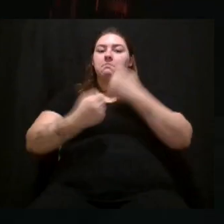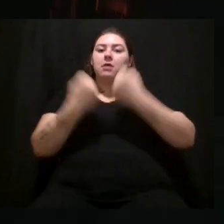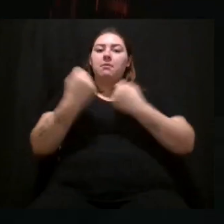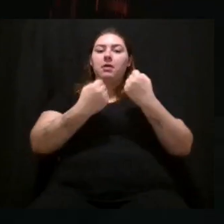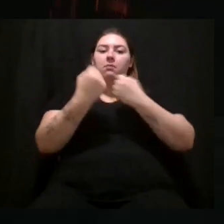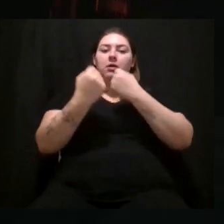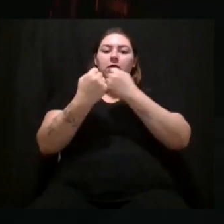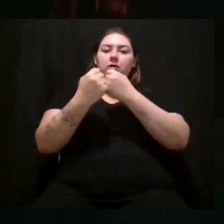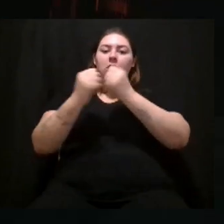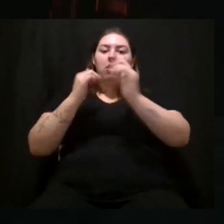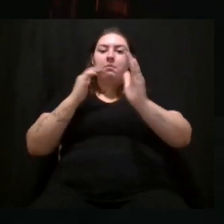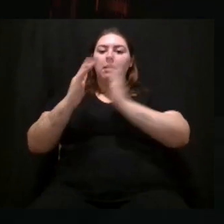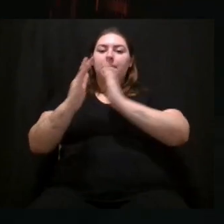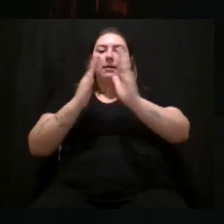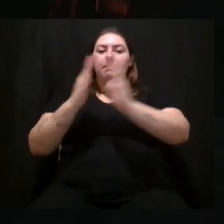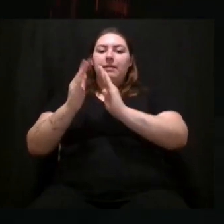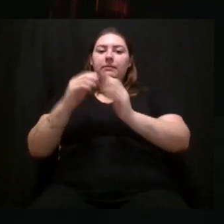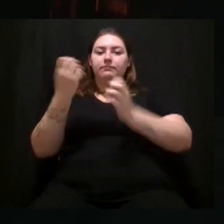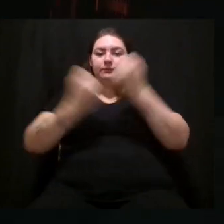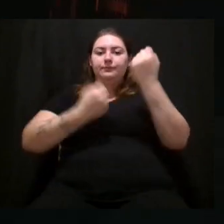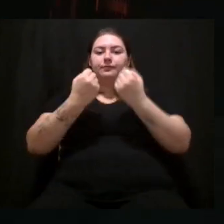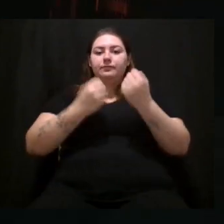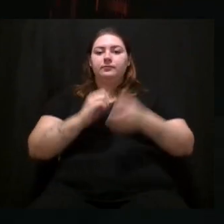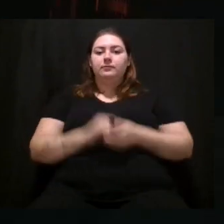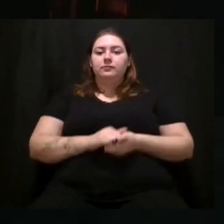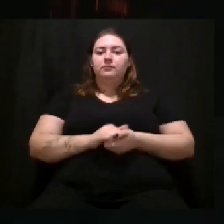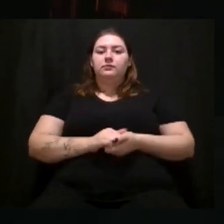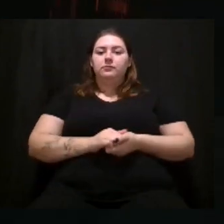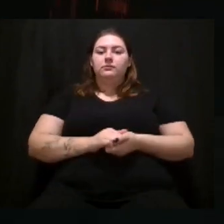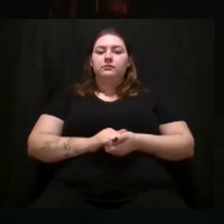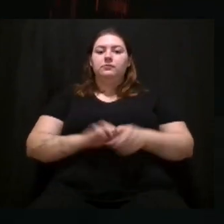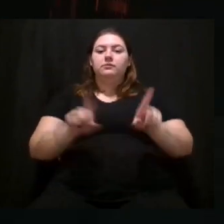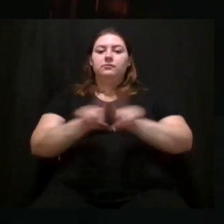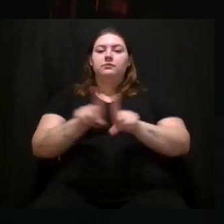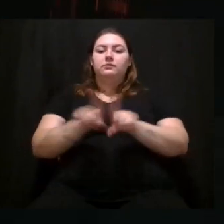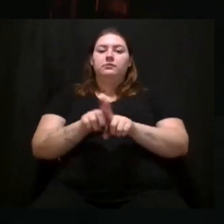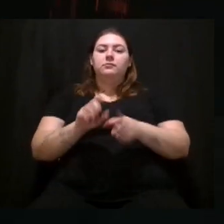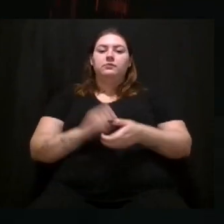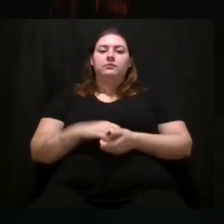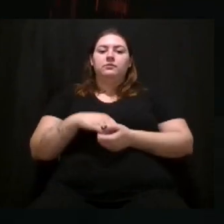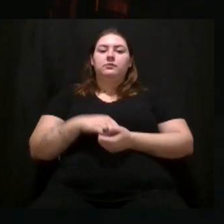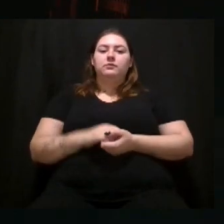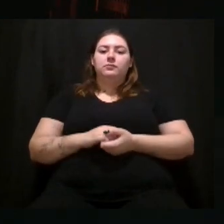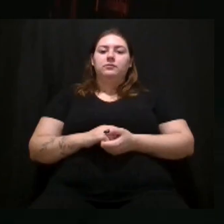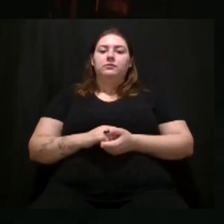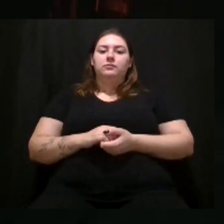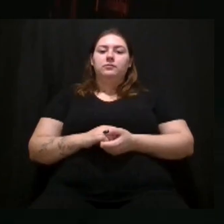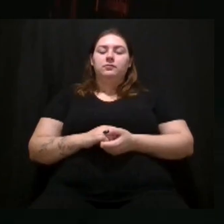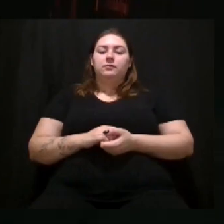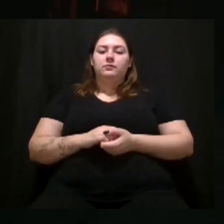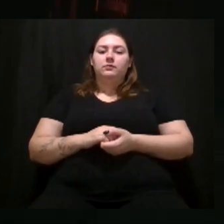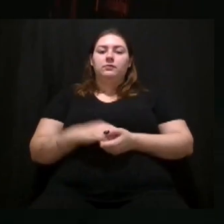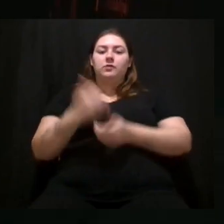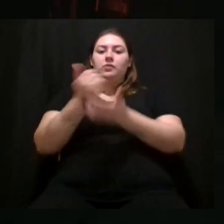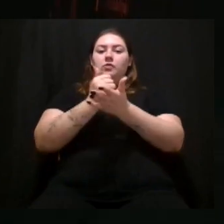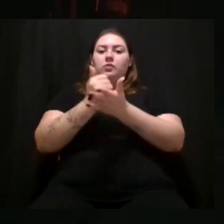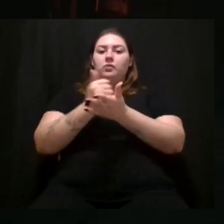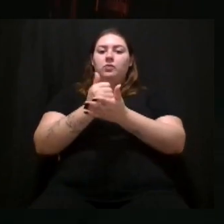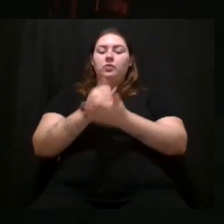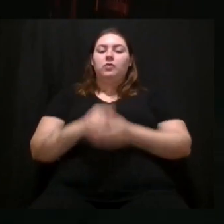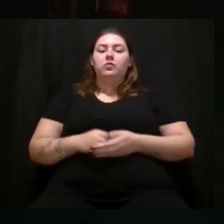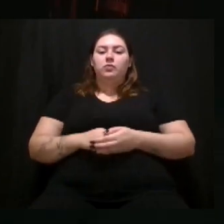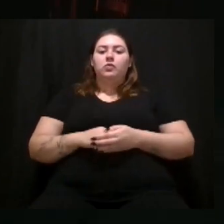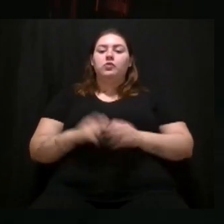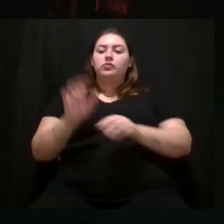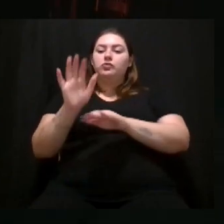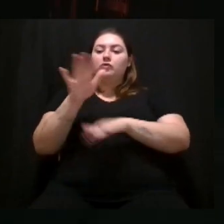tráfego de veículos. A operação contará ainda com equipe semafórica e operadores do Centro de Controle Operacional, com encerramento